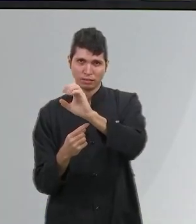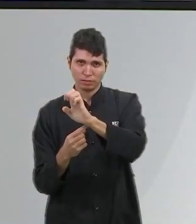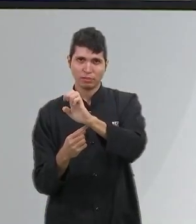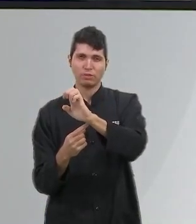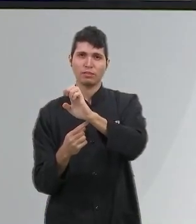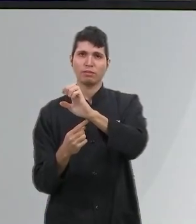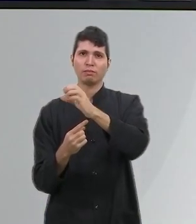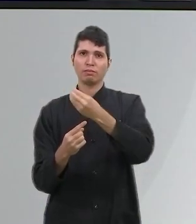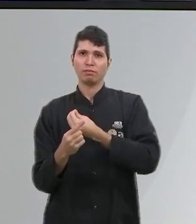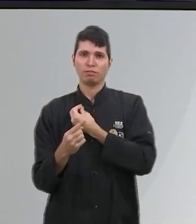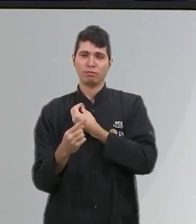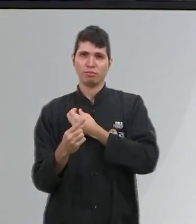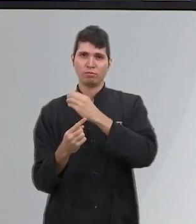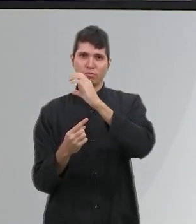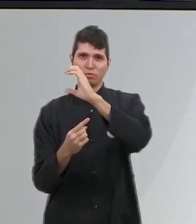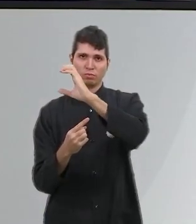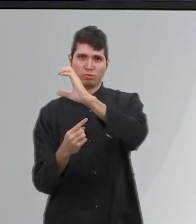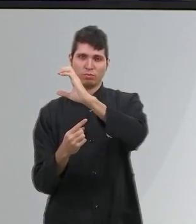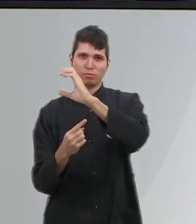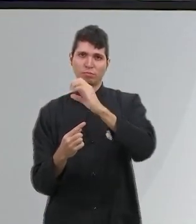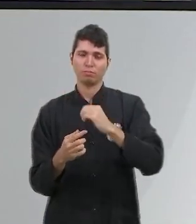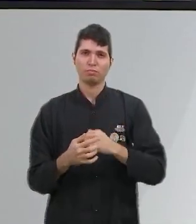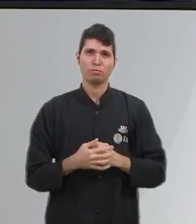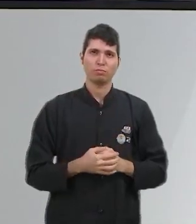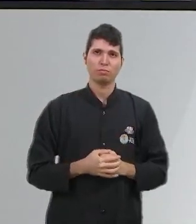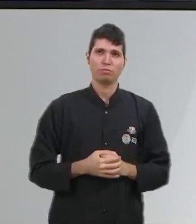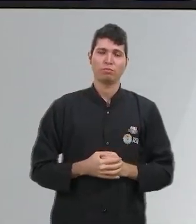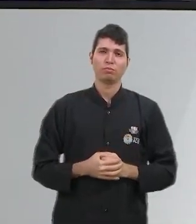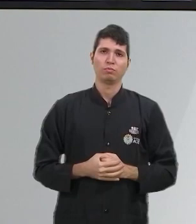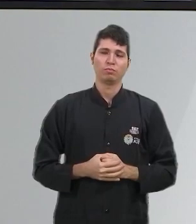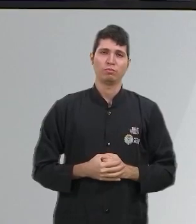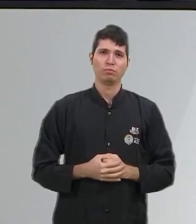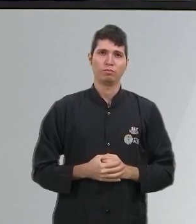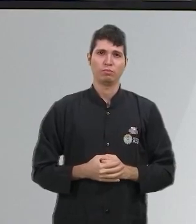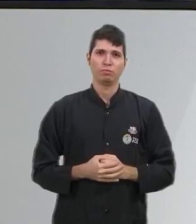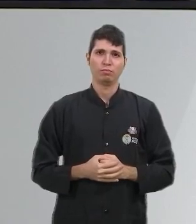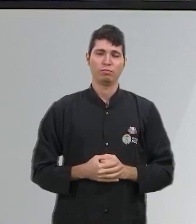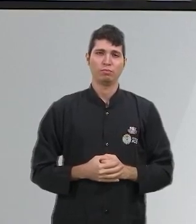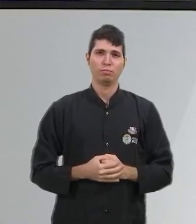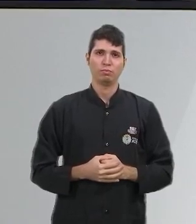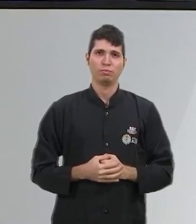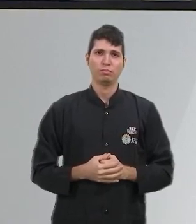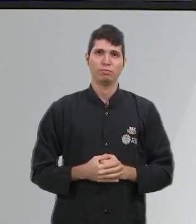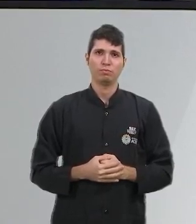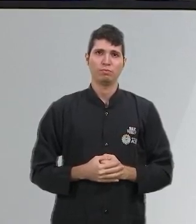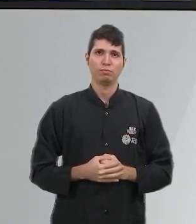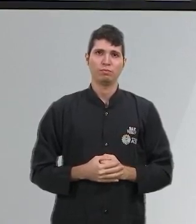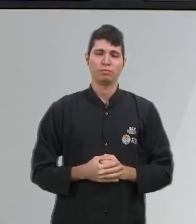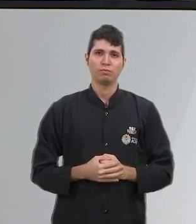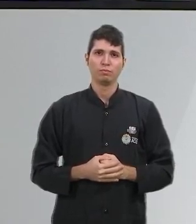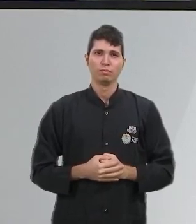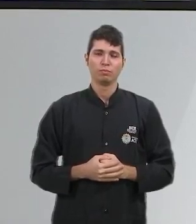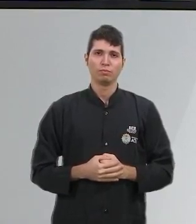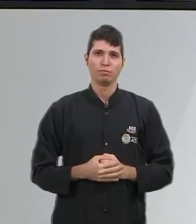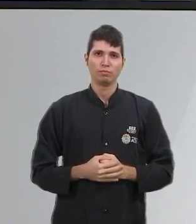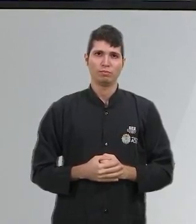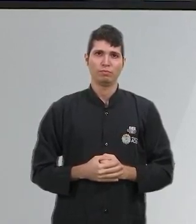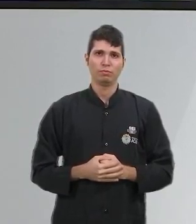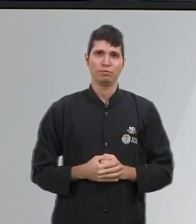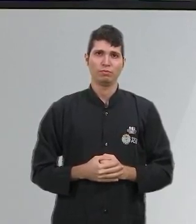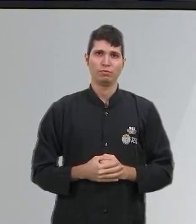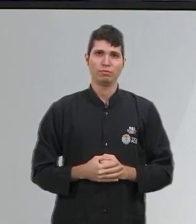de carbono. Assim como estipulado aqui na estrutura química para vocês.